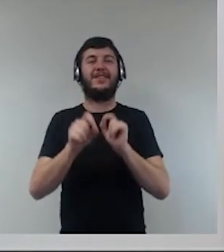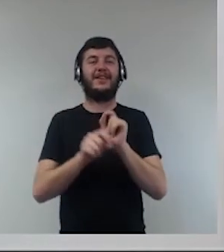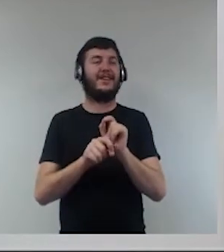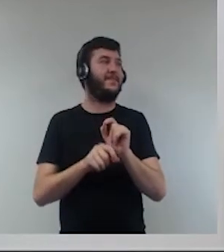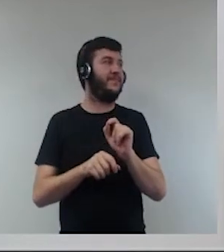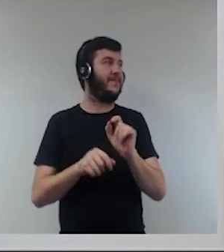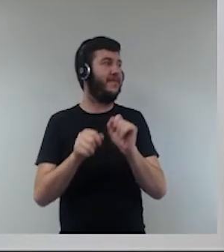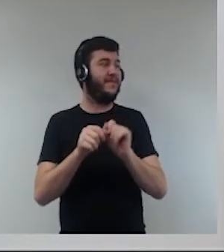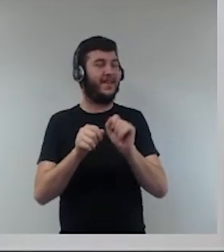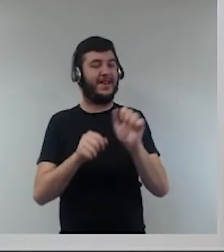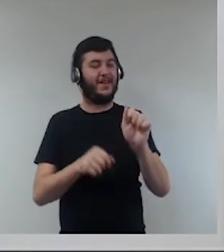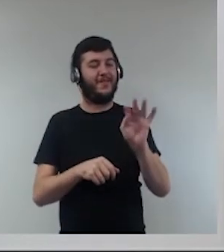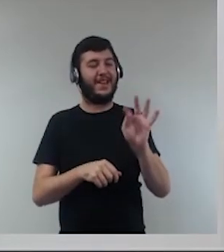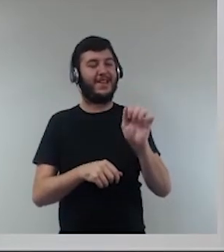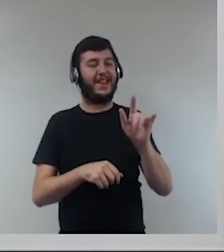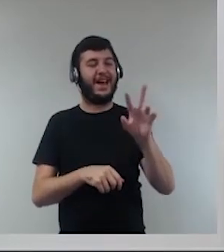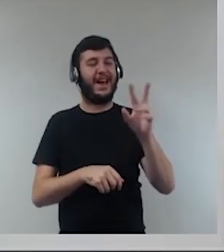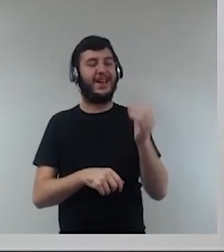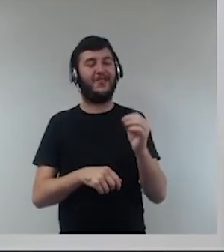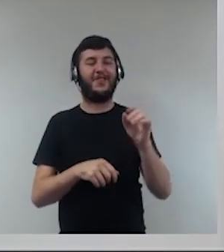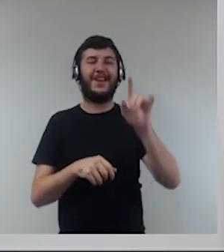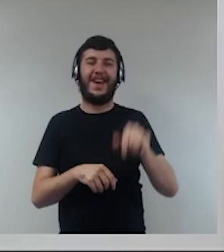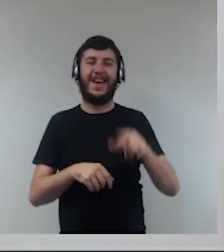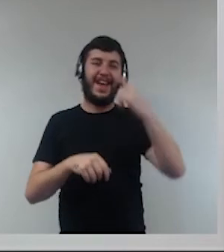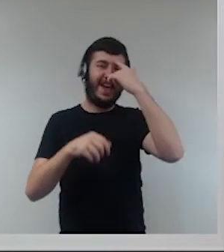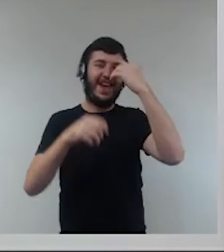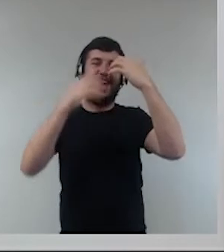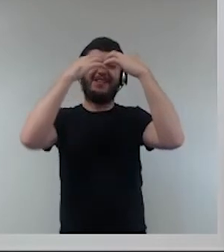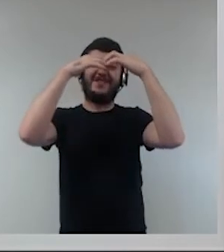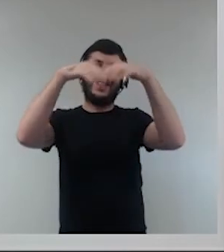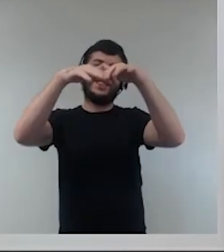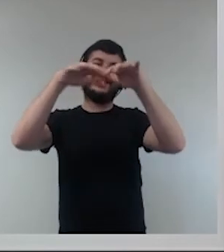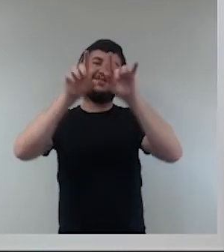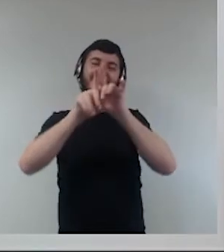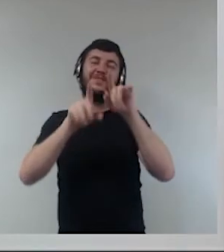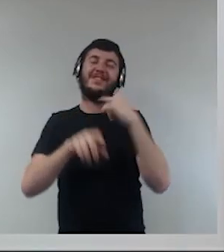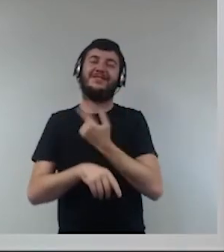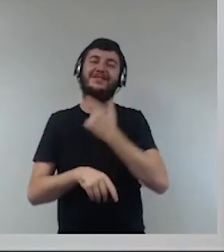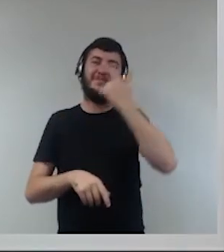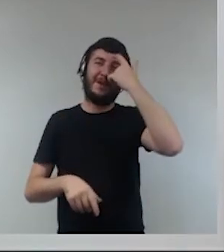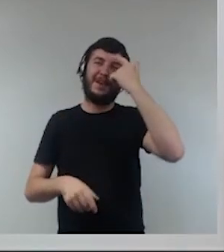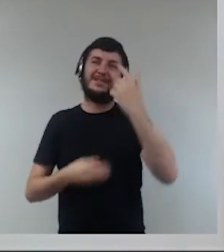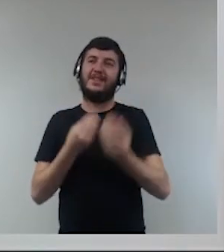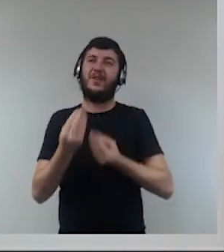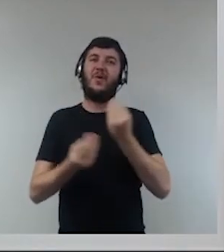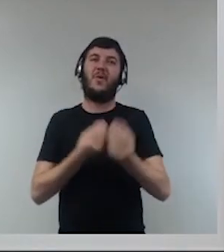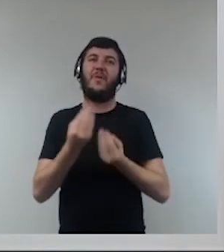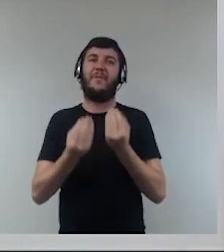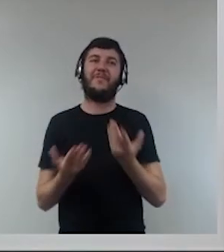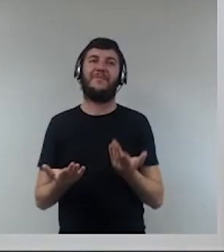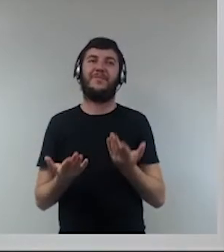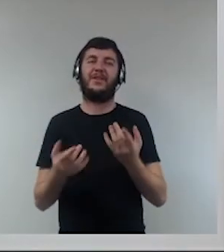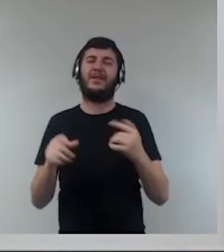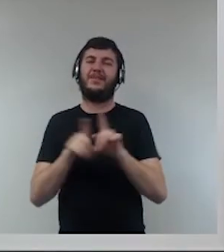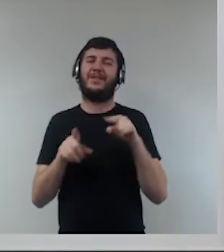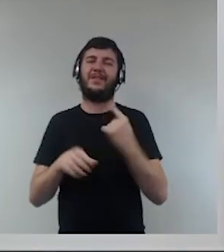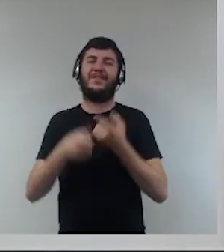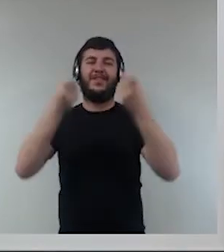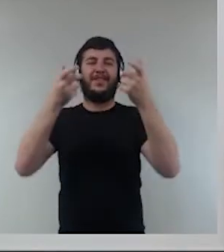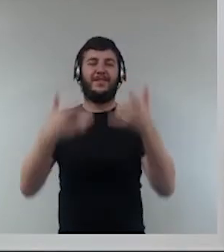atalho de reflexão para a gente pensar um pouquinho o seguinte. A gente está falando muito de questão